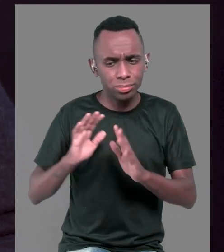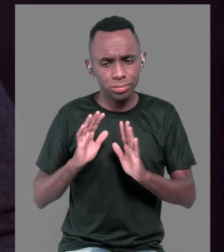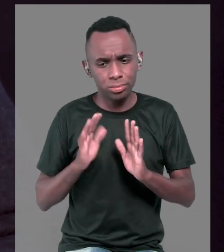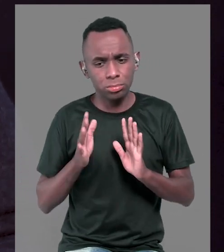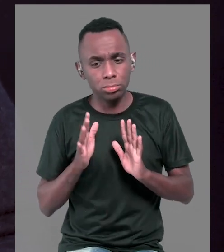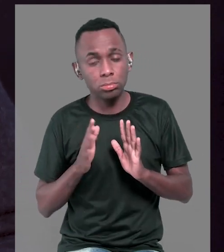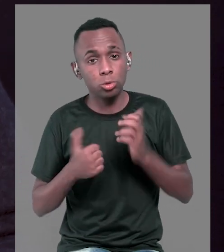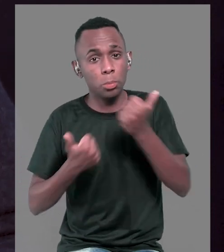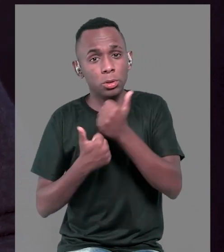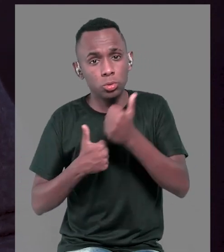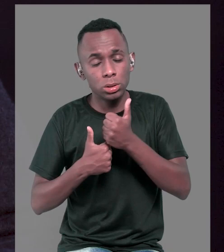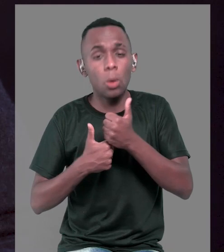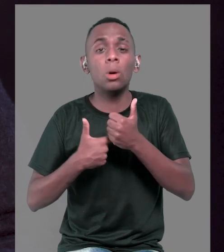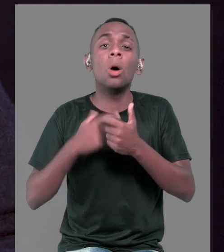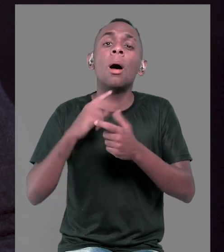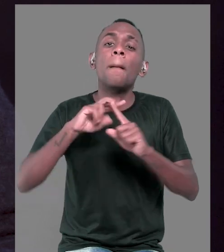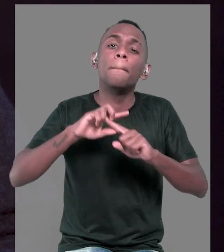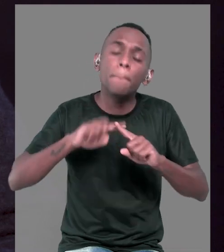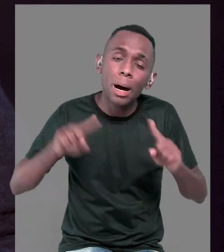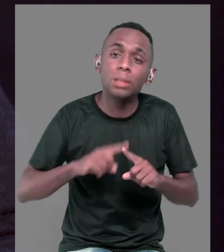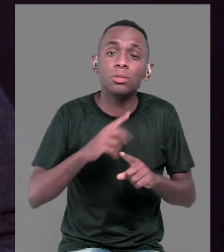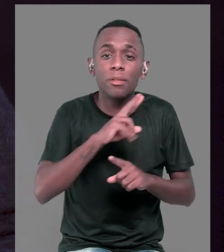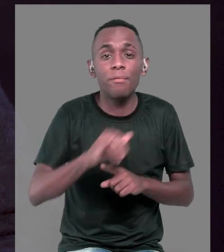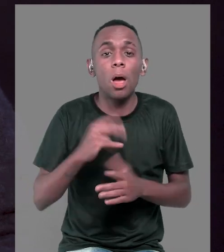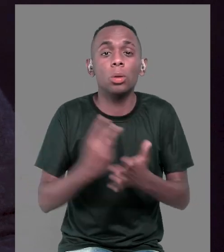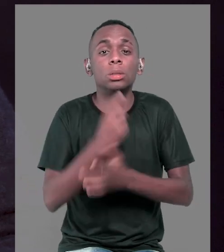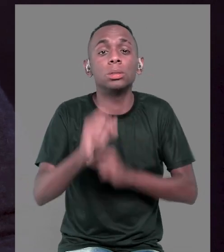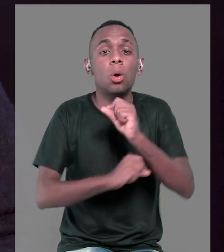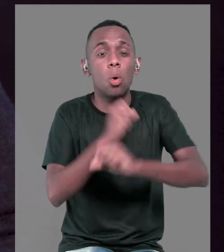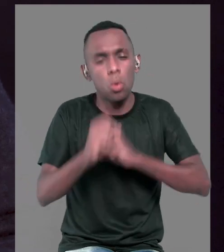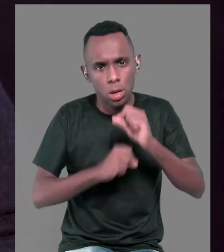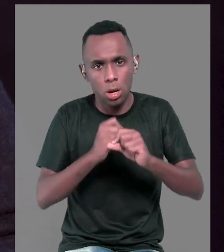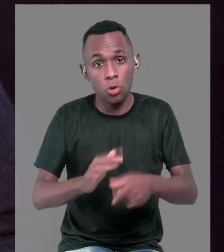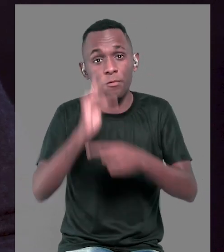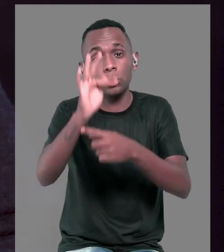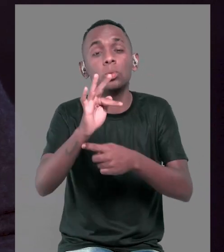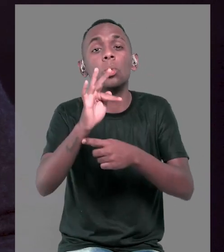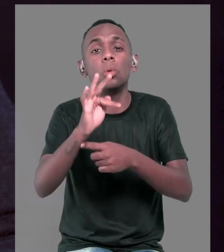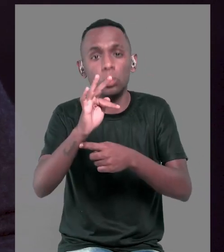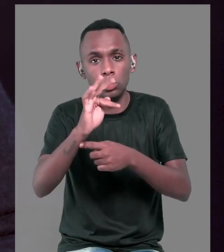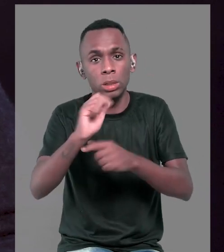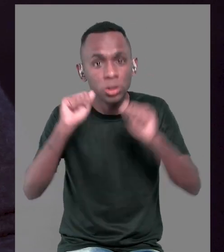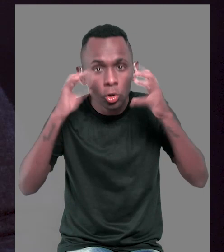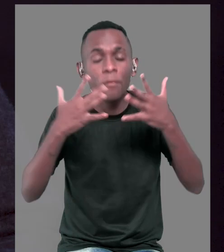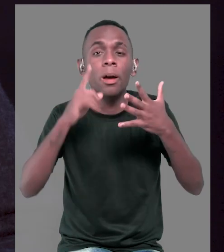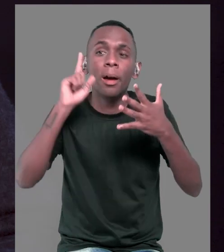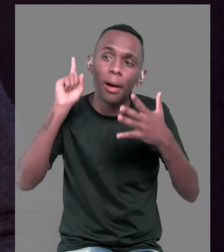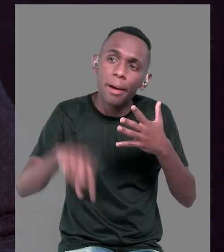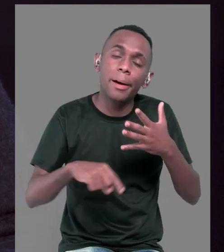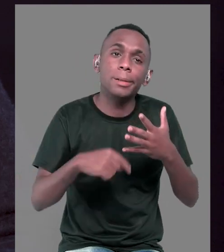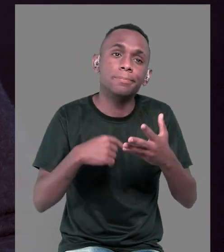vai dar o desfecho disso aí ainda é muito